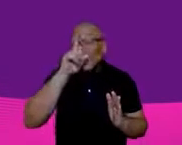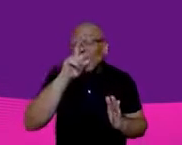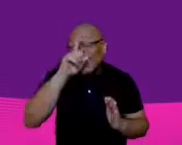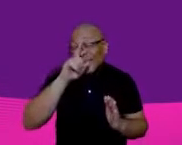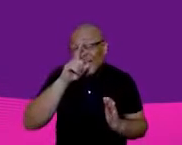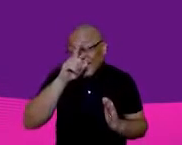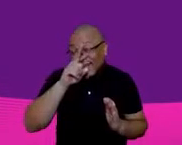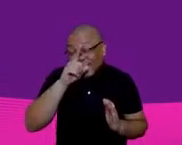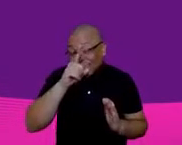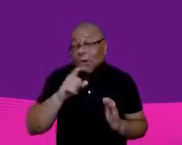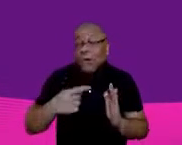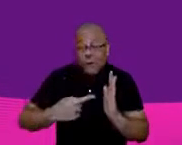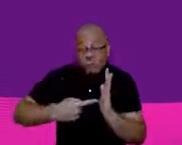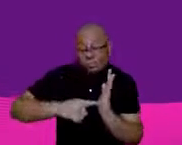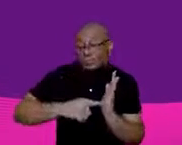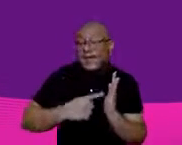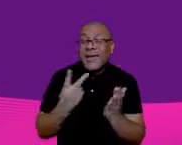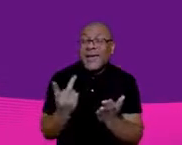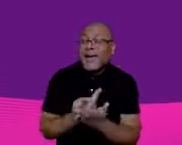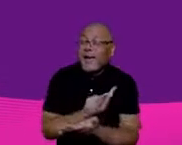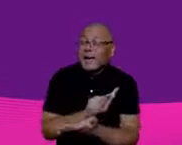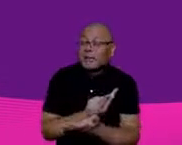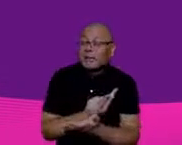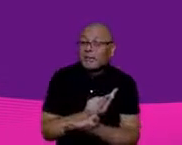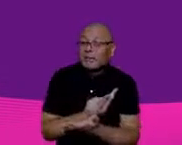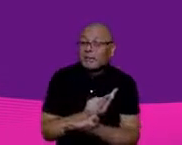num lugar inadequado.